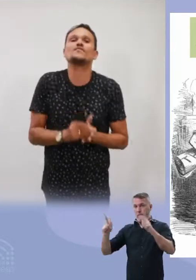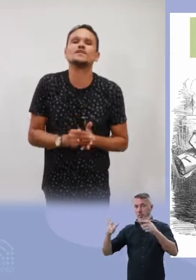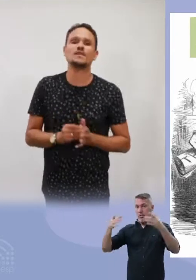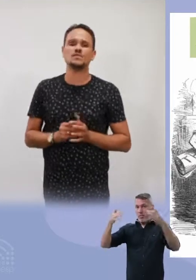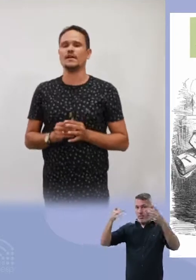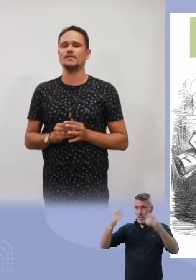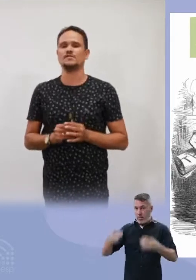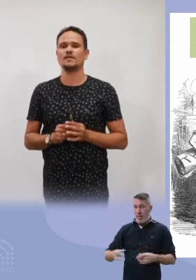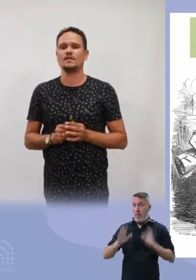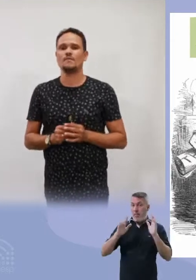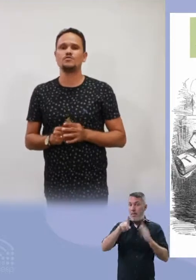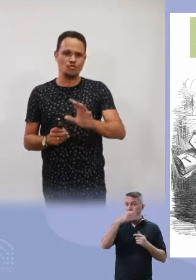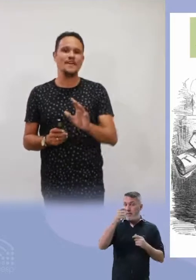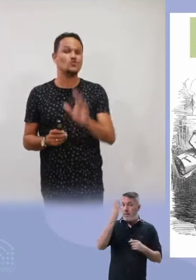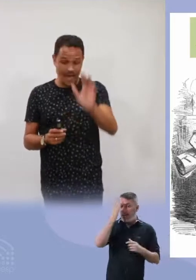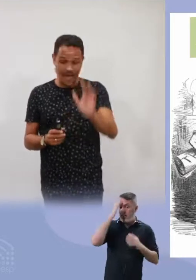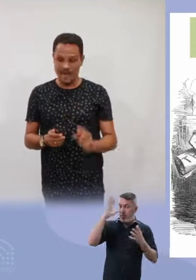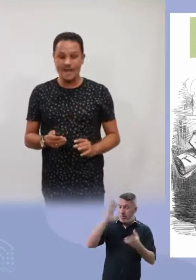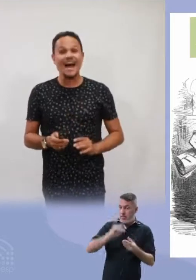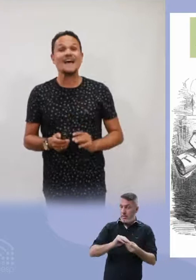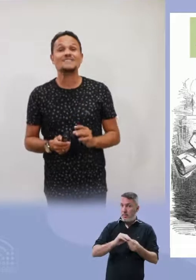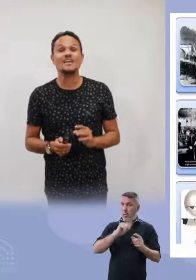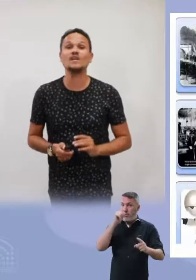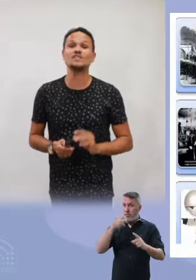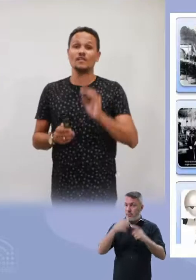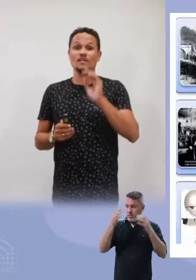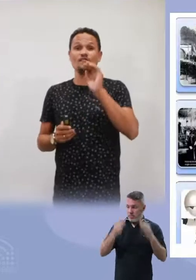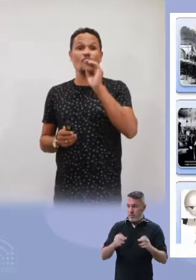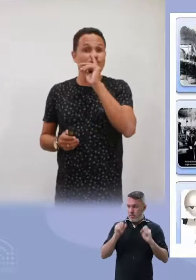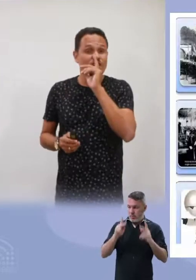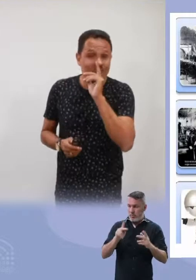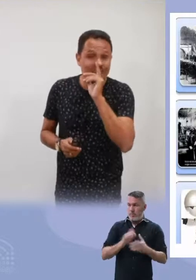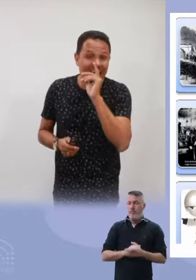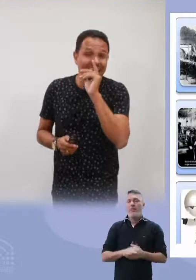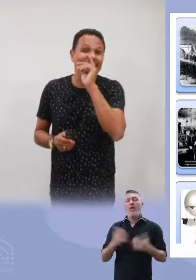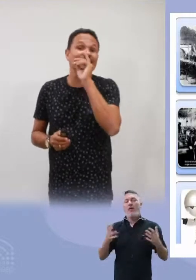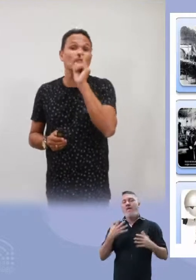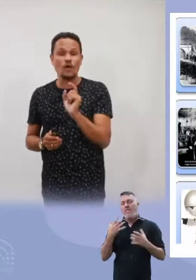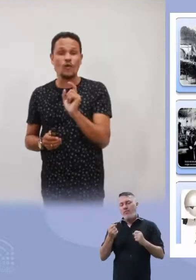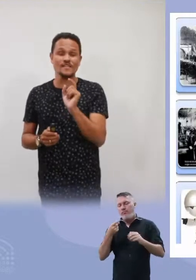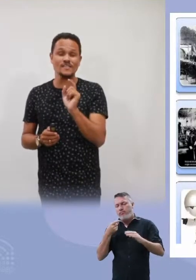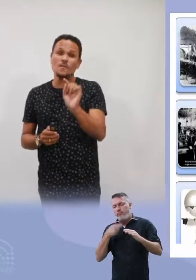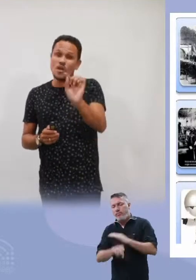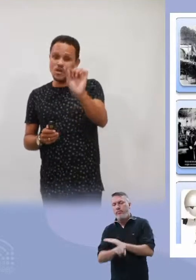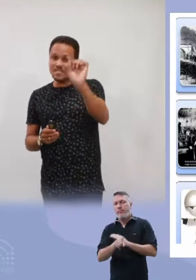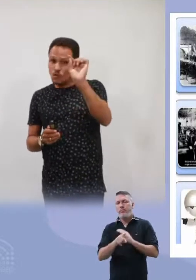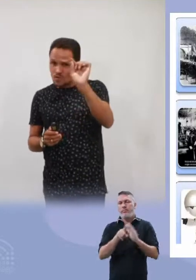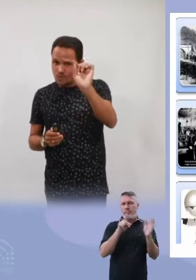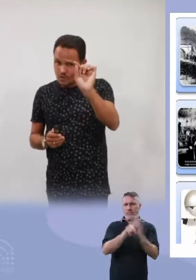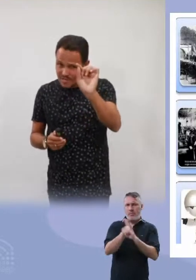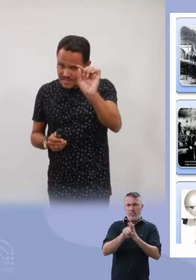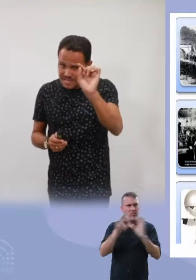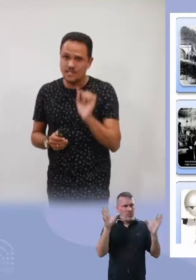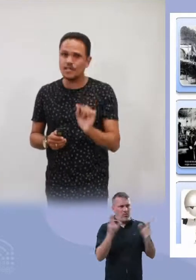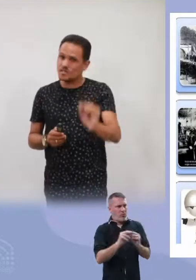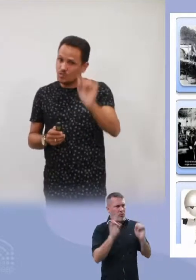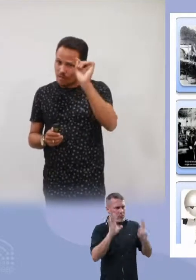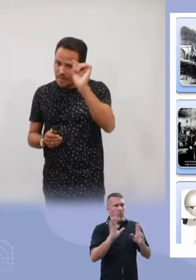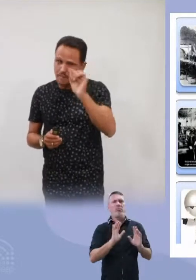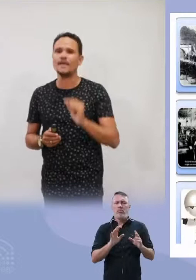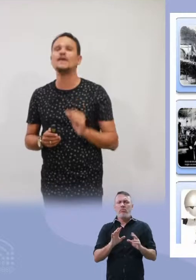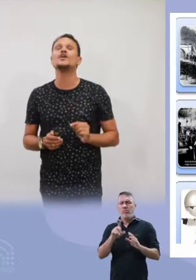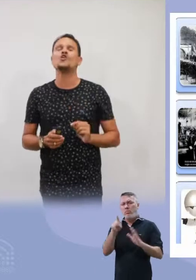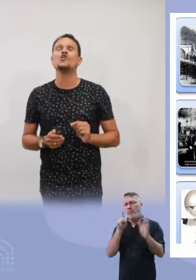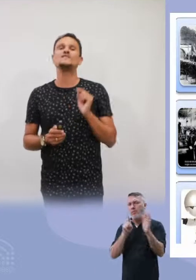um pouquinho nas questões. Pessoal, é só isso? É. As questões vão nos ajudar a entender muita coisa. Nosso último slide aí, nossa